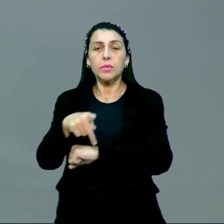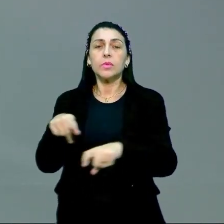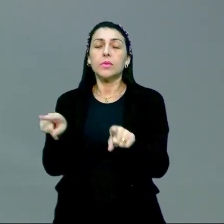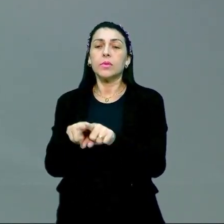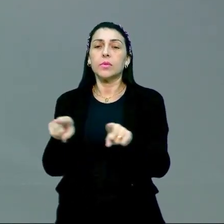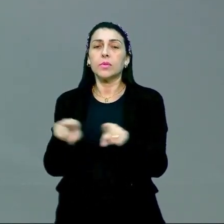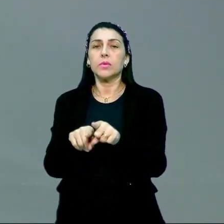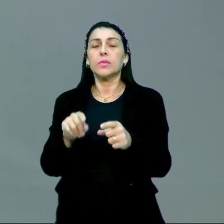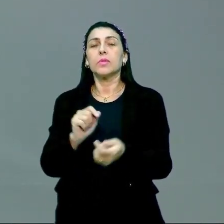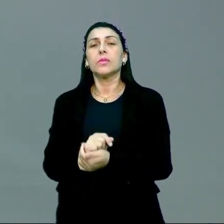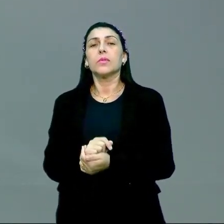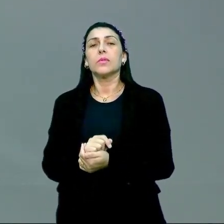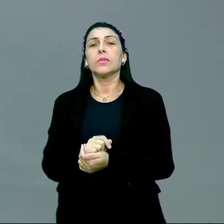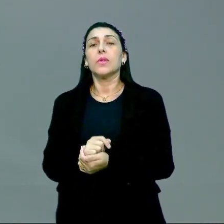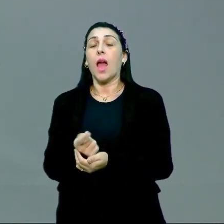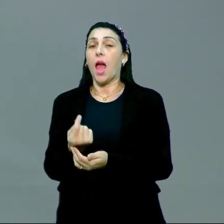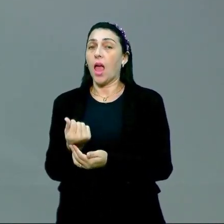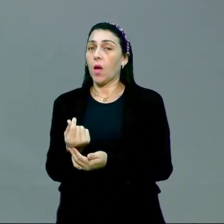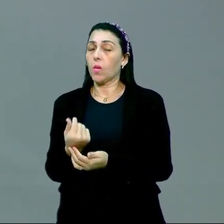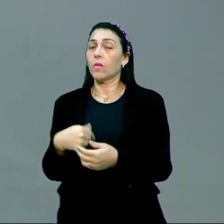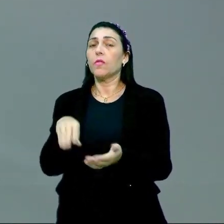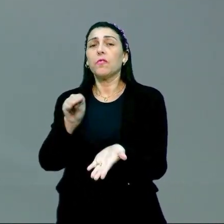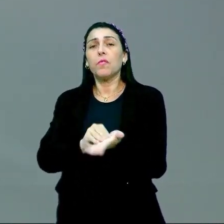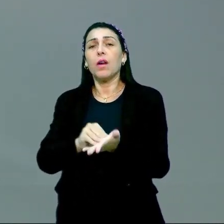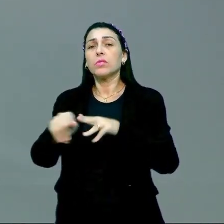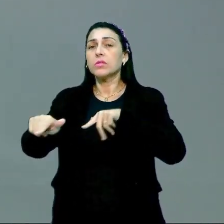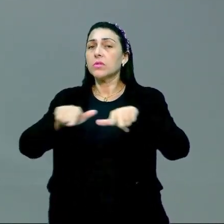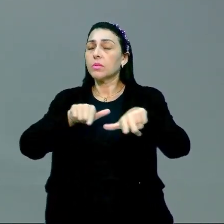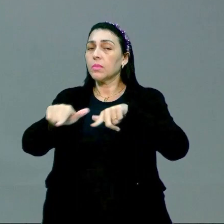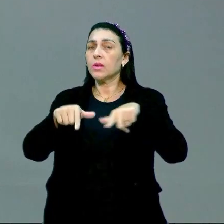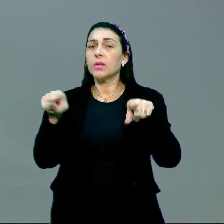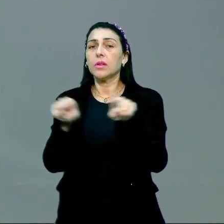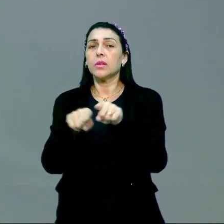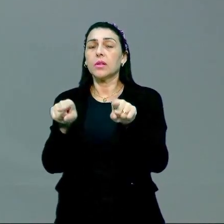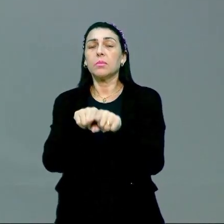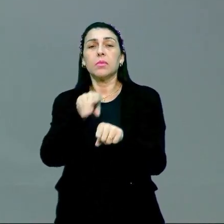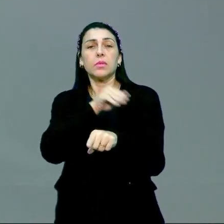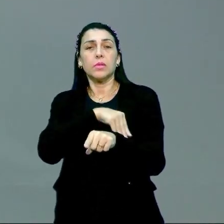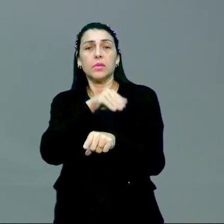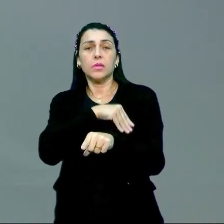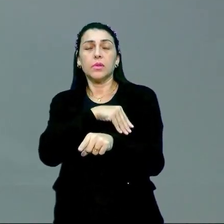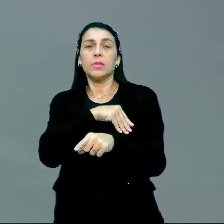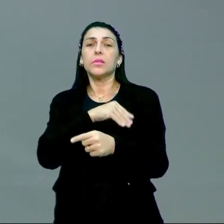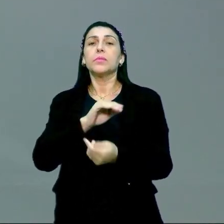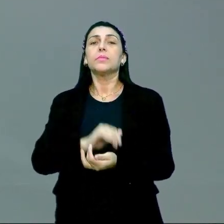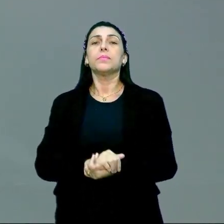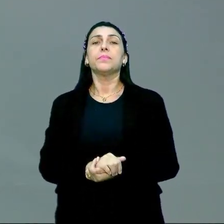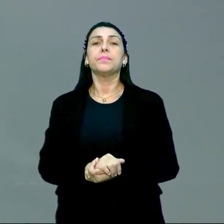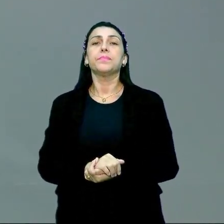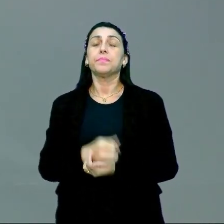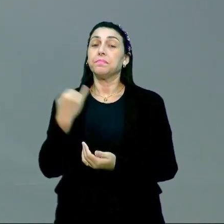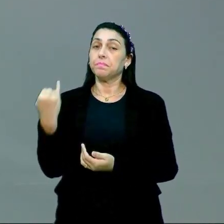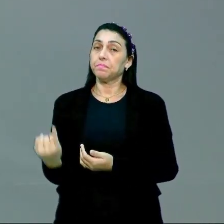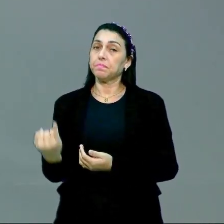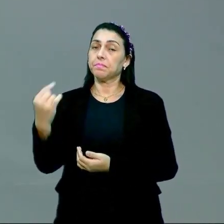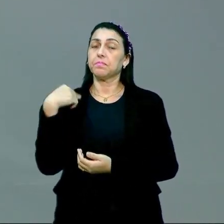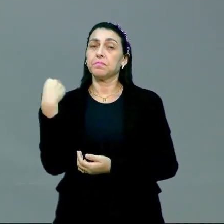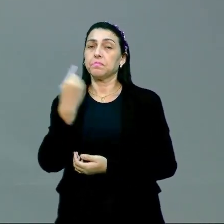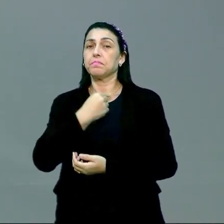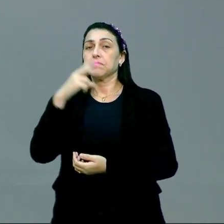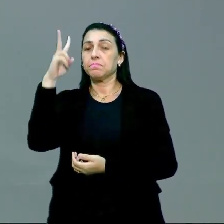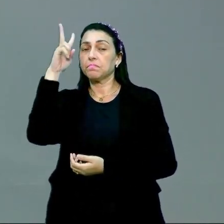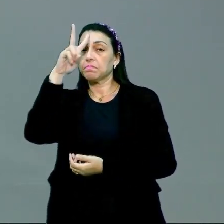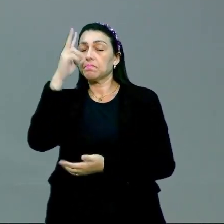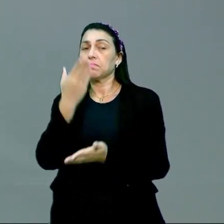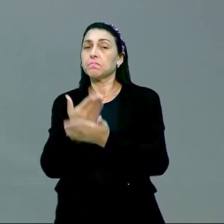questões socioeconômicas, falta de emprego, renda, enfim, tudo isso é importante a gente frisar para o